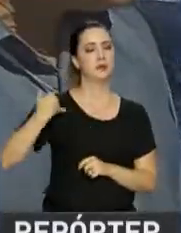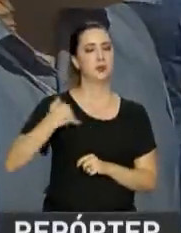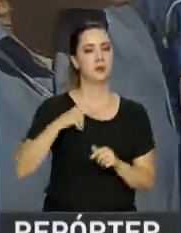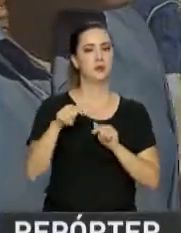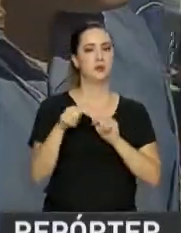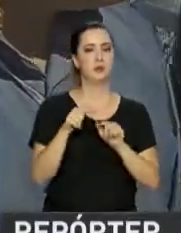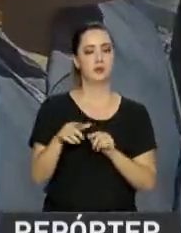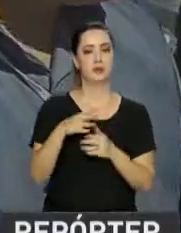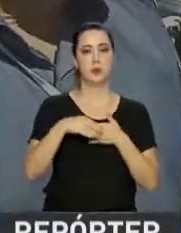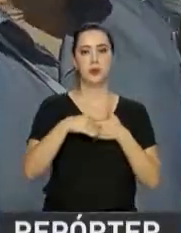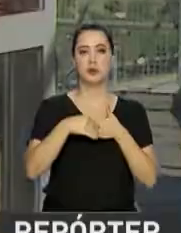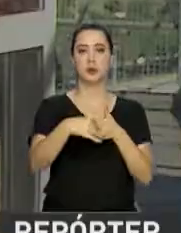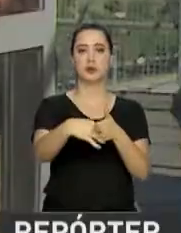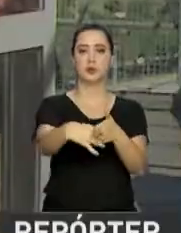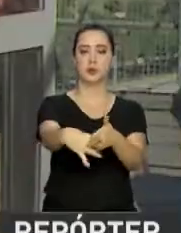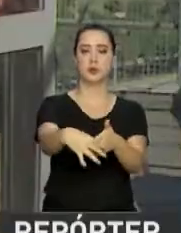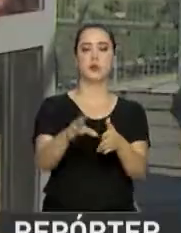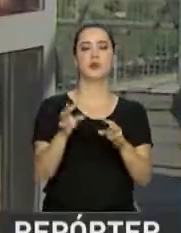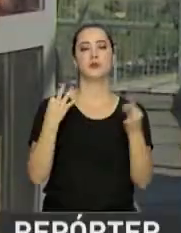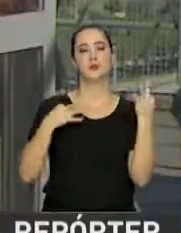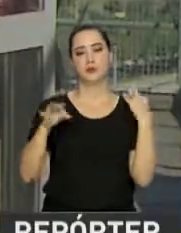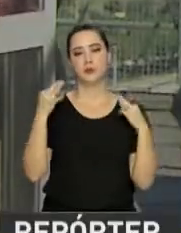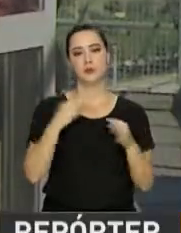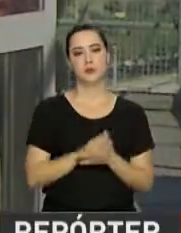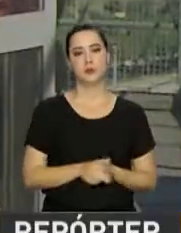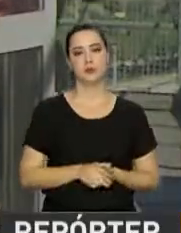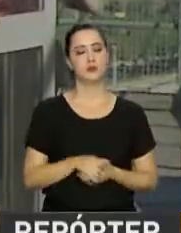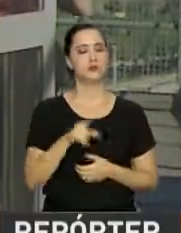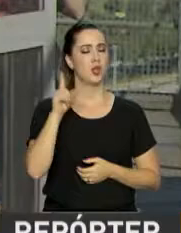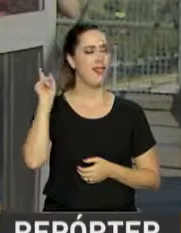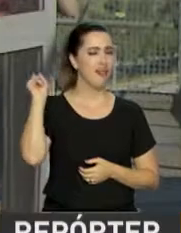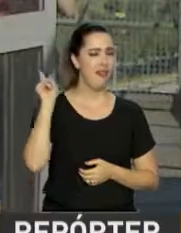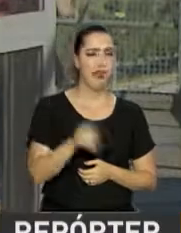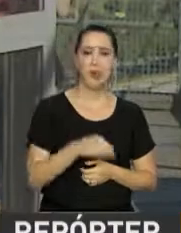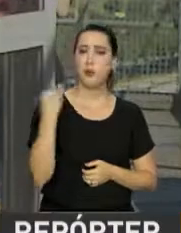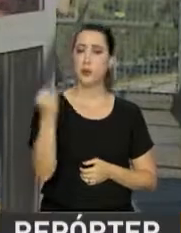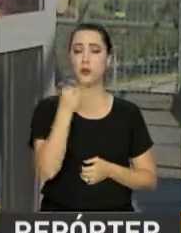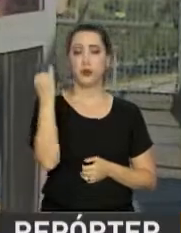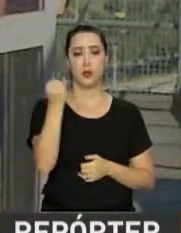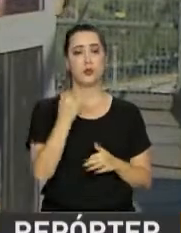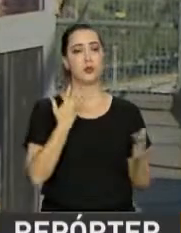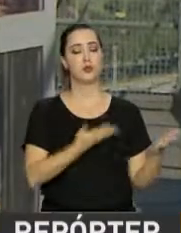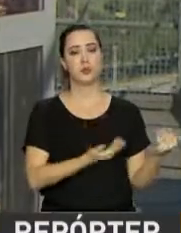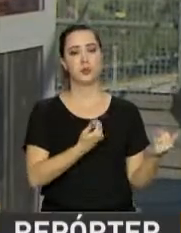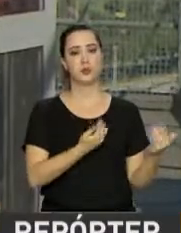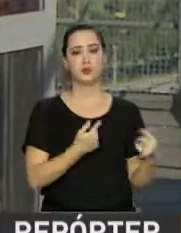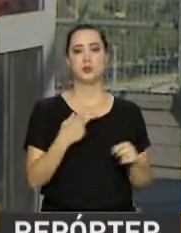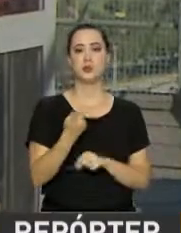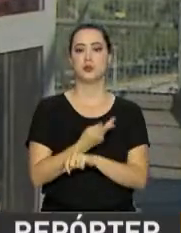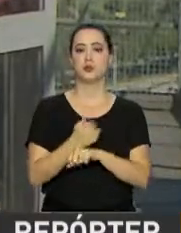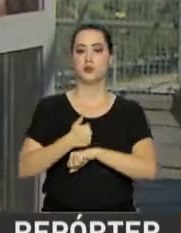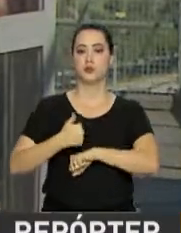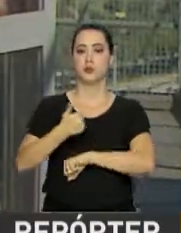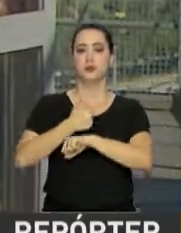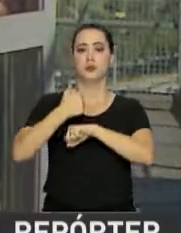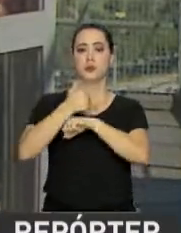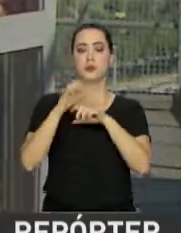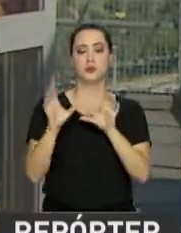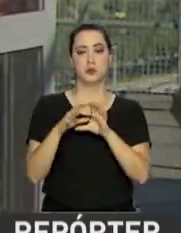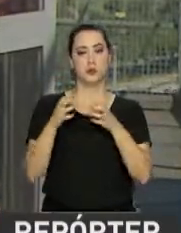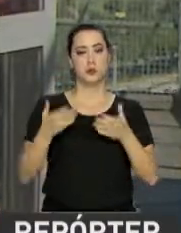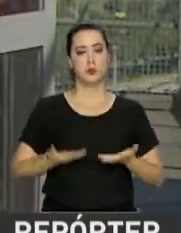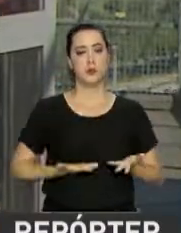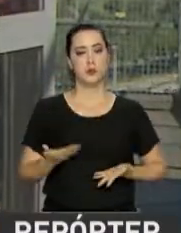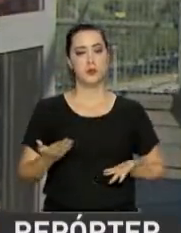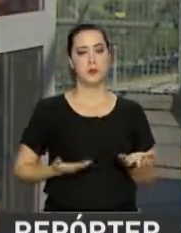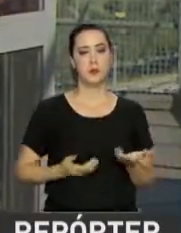guia turístico em Brasília. É um mercado importantíssimo, principalmente para os jovens, né, que buscam uma profissão. O setor de